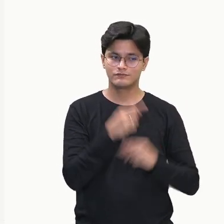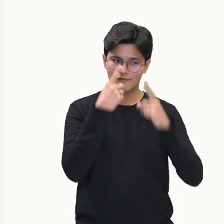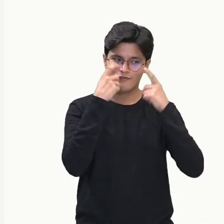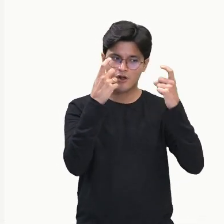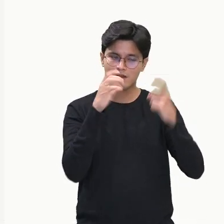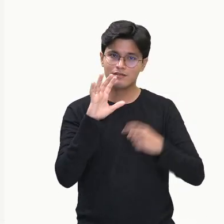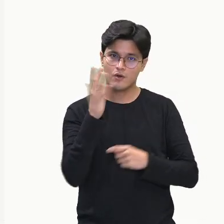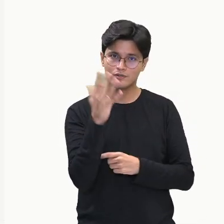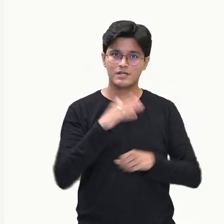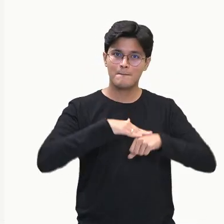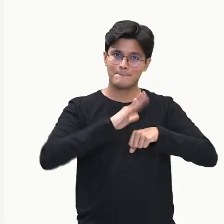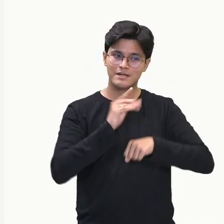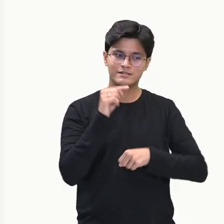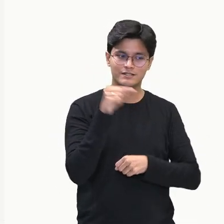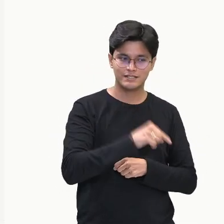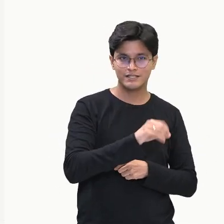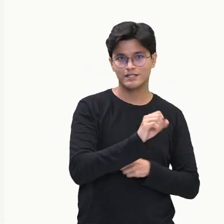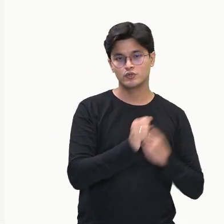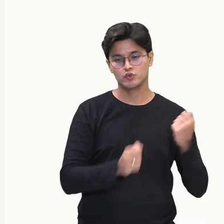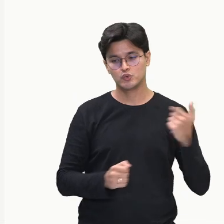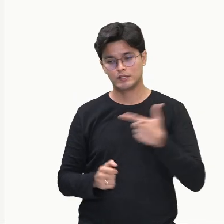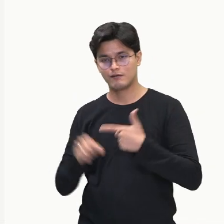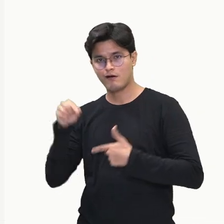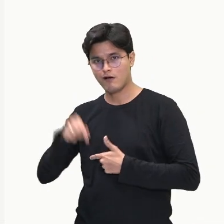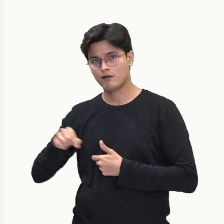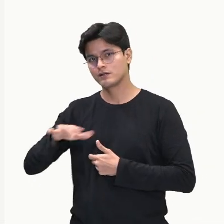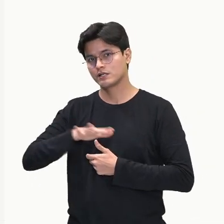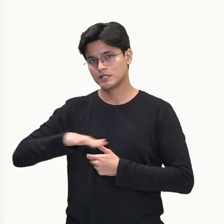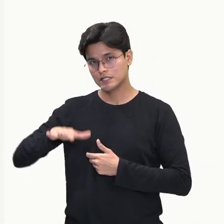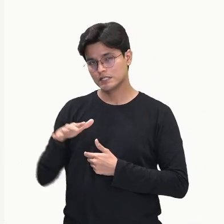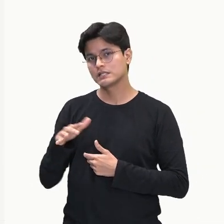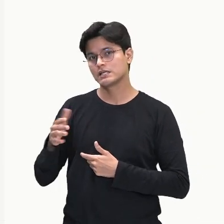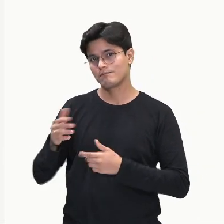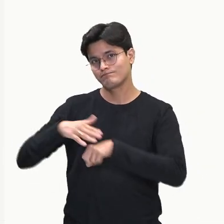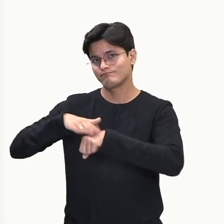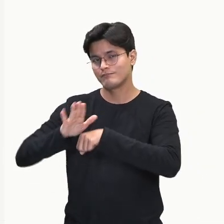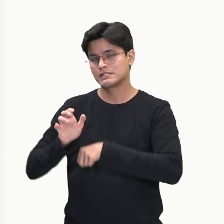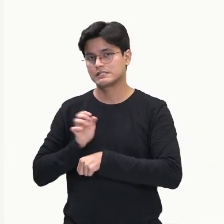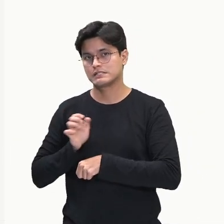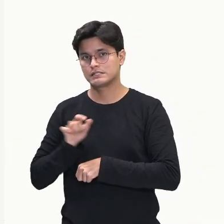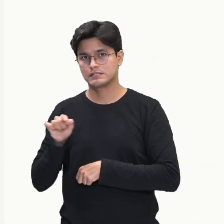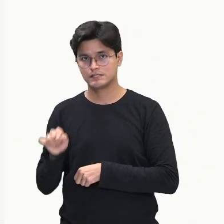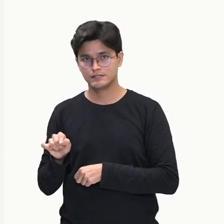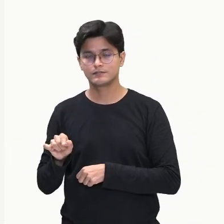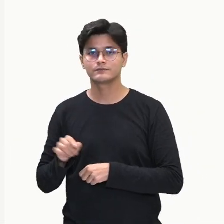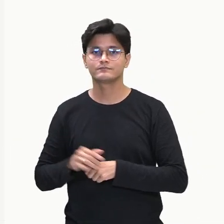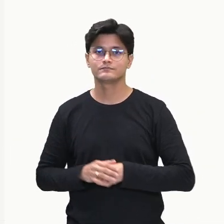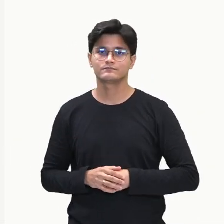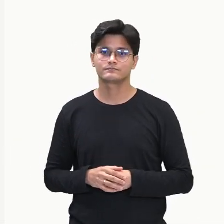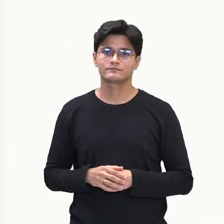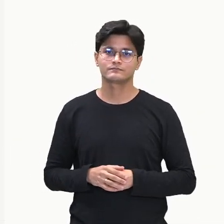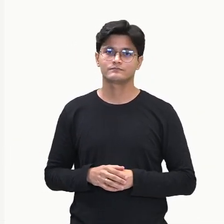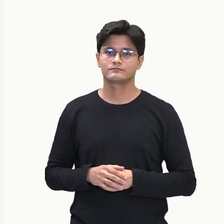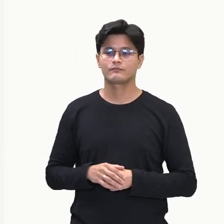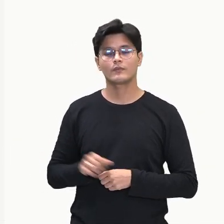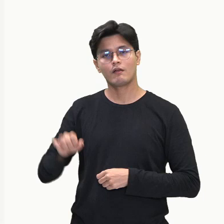ou menos abastados. Se a gente pensar nos lugares ricos das cidades ou nos lugares onde nós